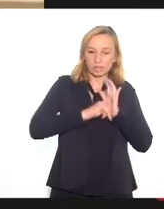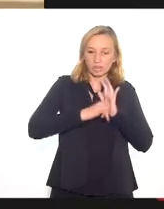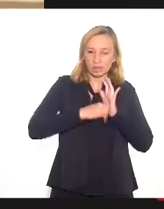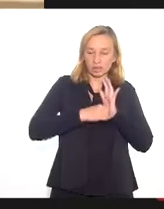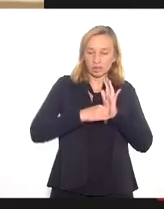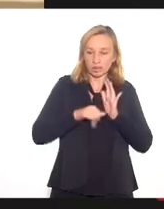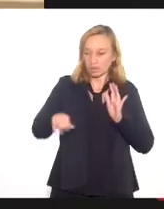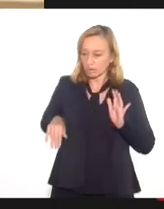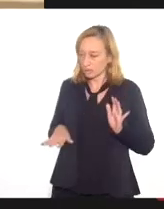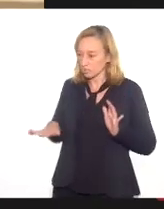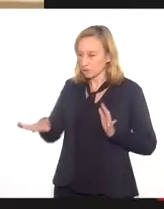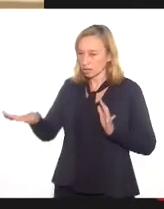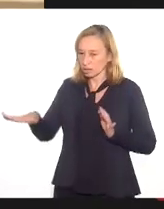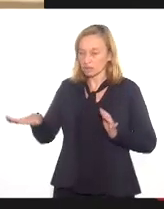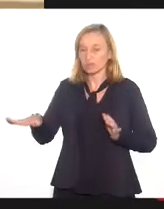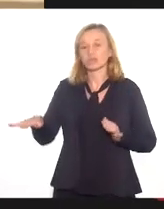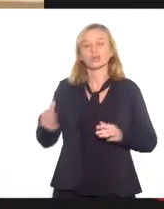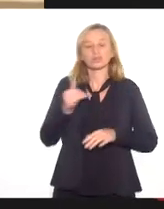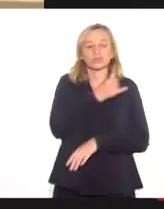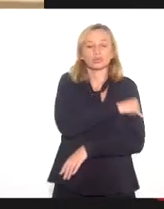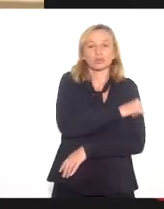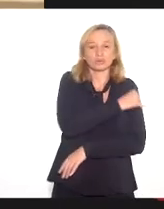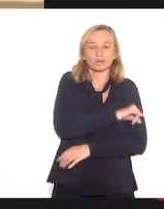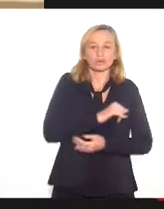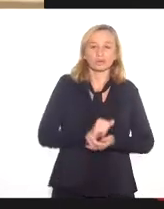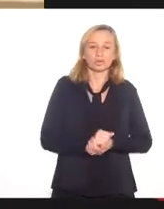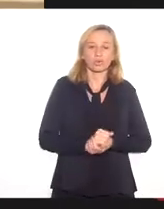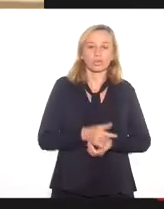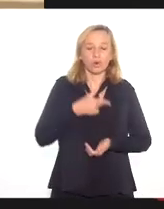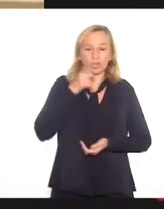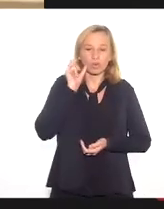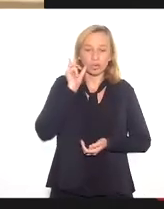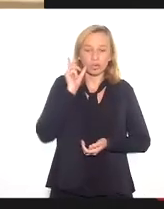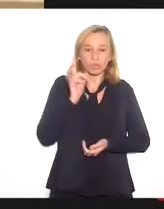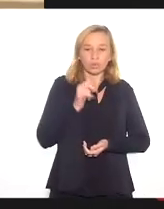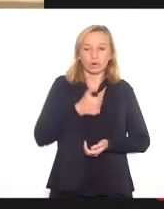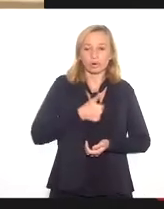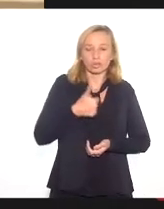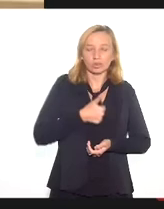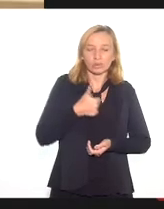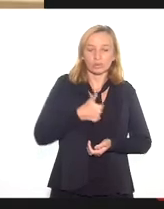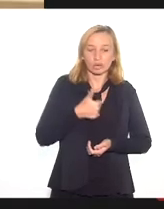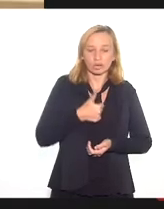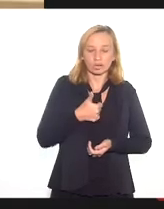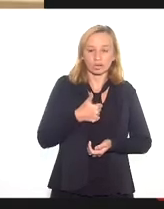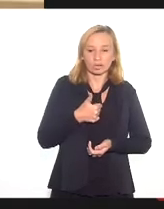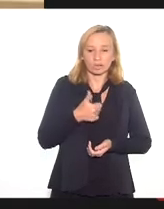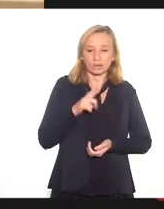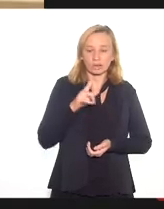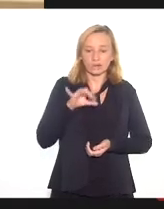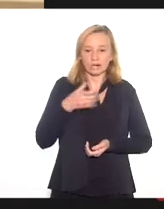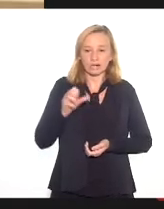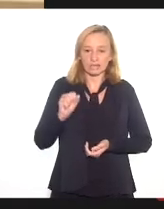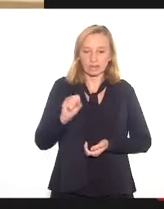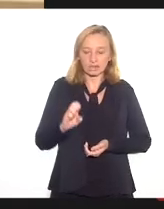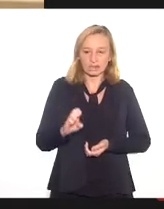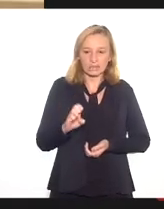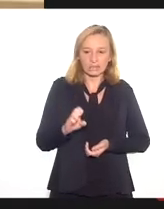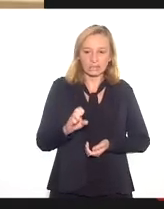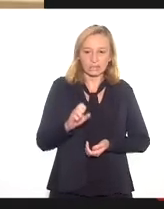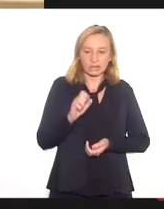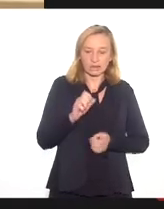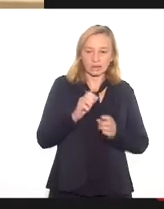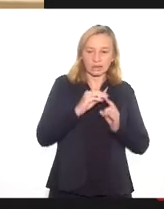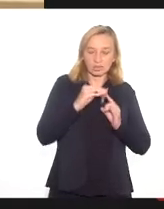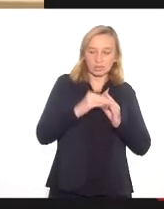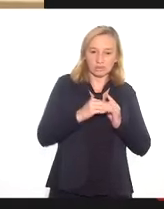às favelas e às periferias do Rio de Janeiro. ontem, o primeiro lance do edital da Fiocruz se